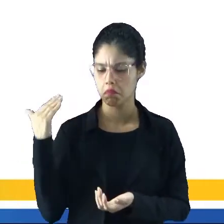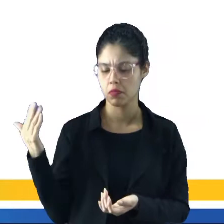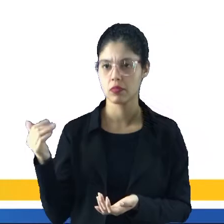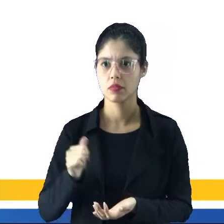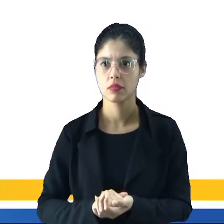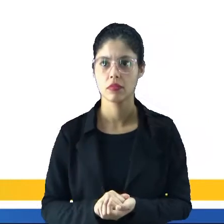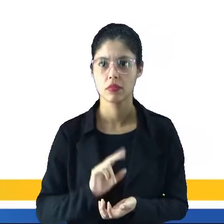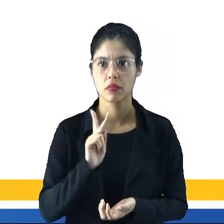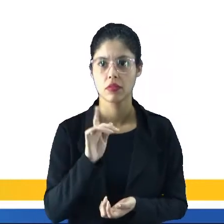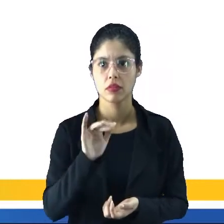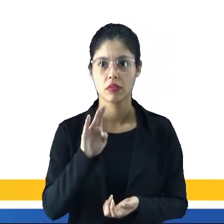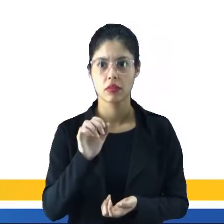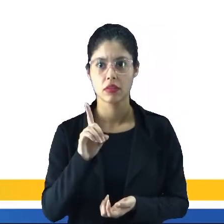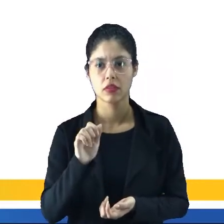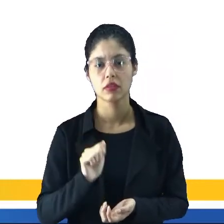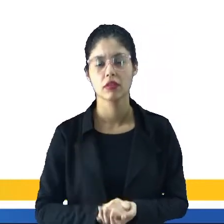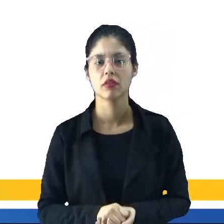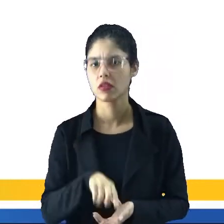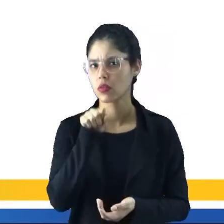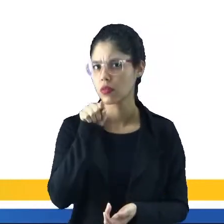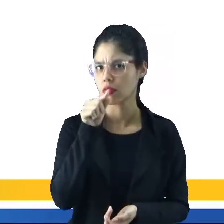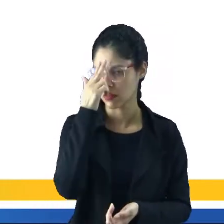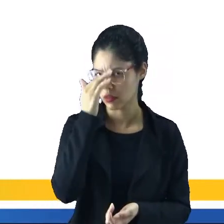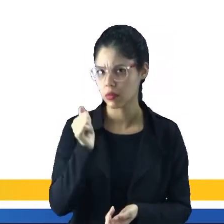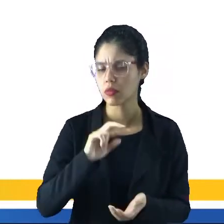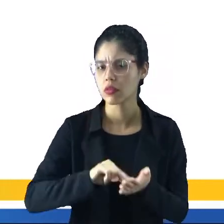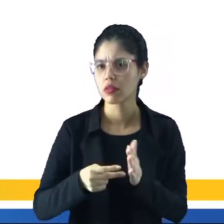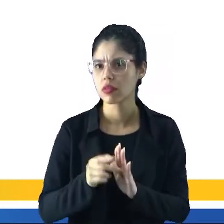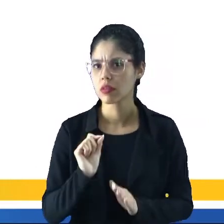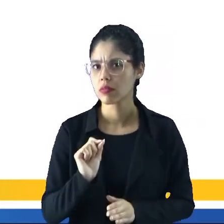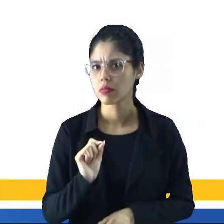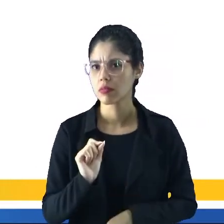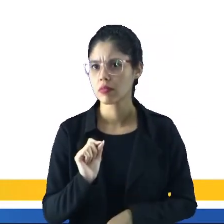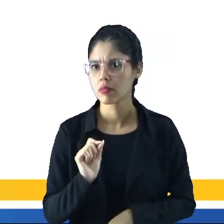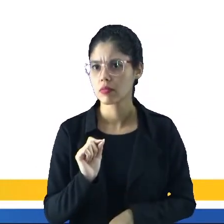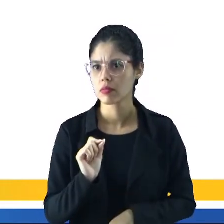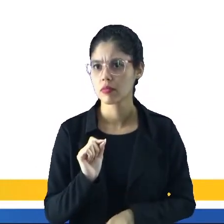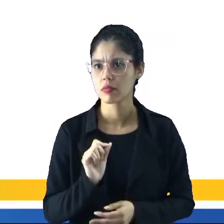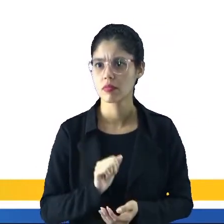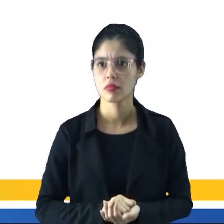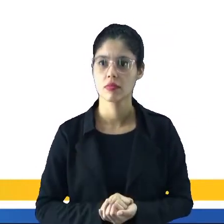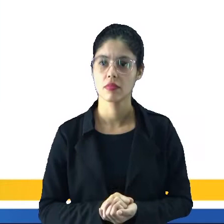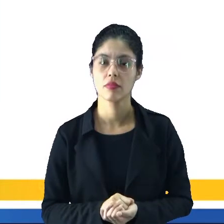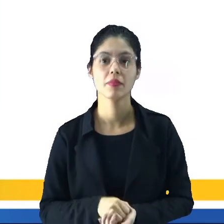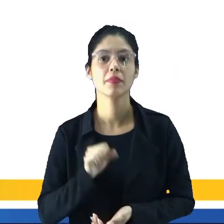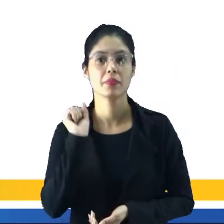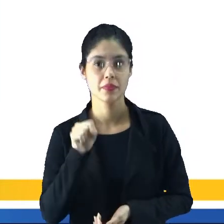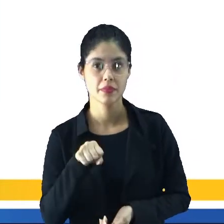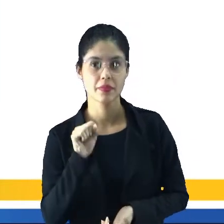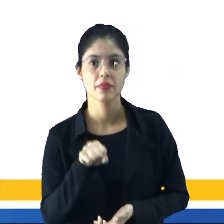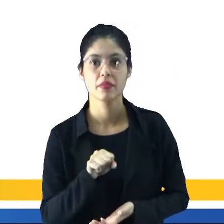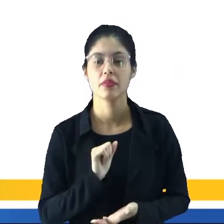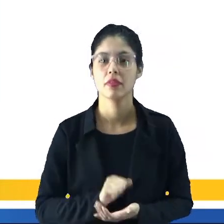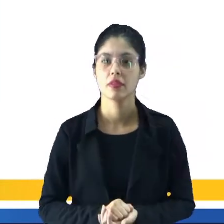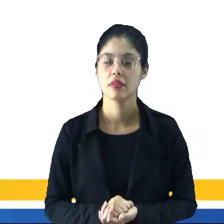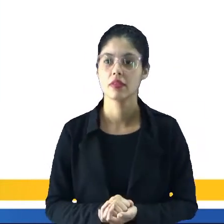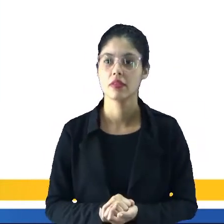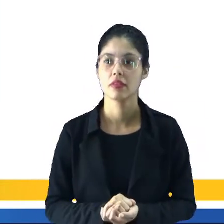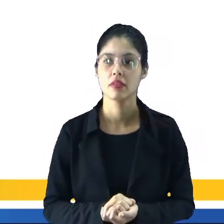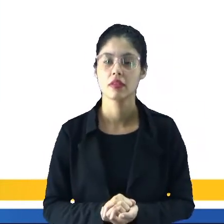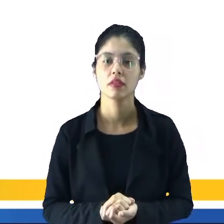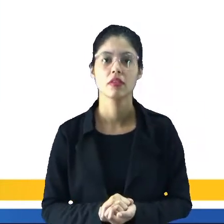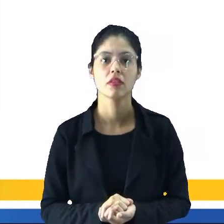famosa, né? Husband. Você sabe o que significa? Isso mesmo.